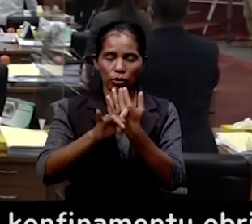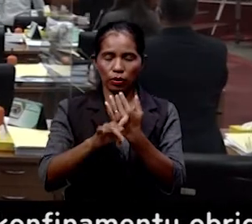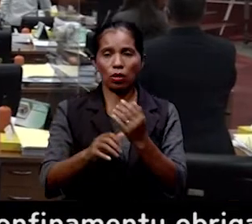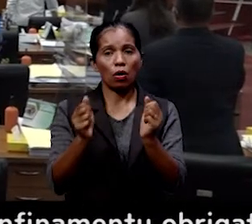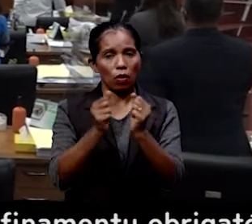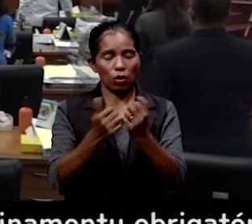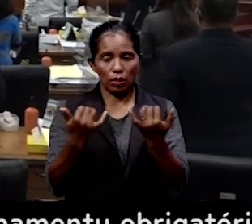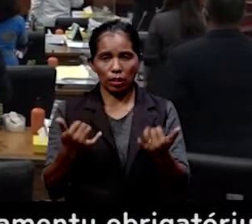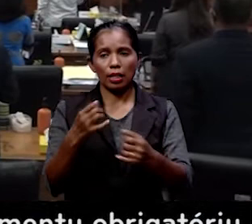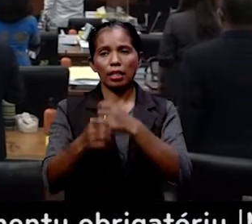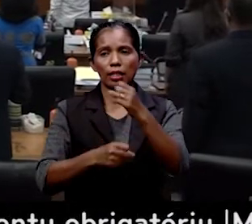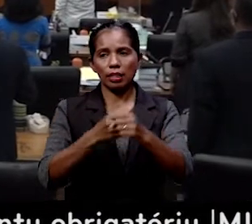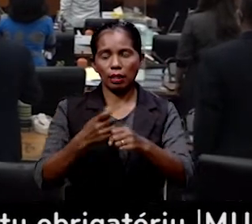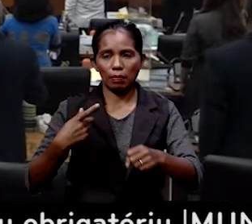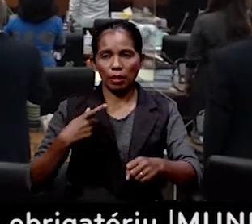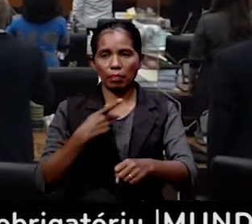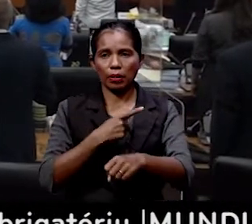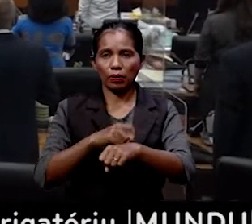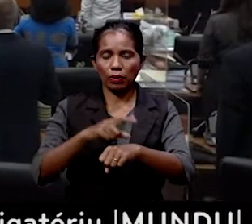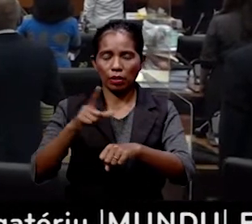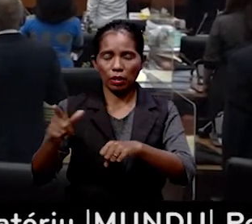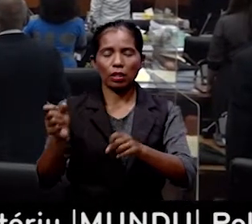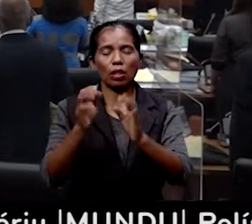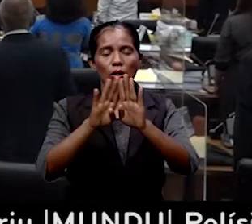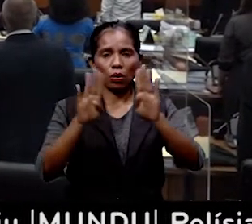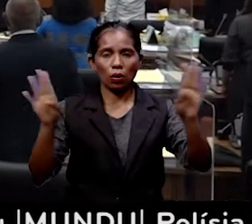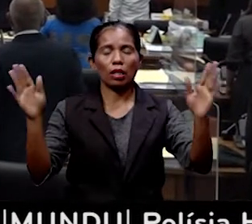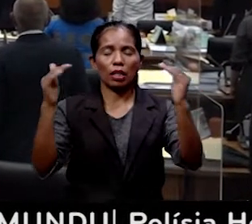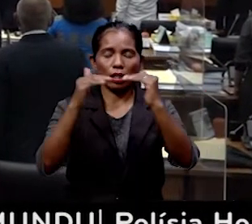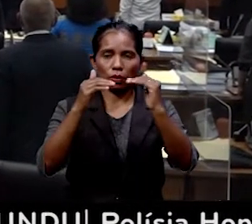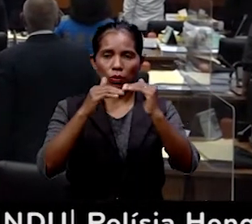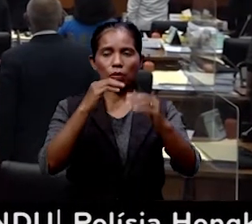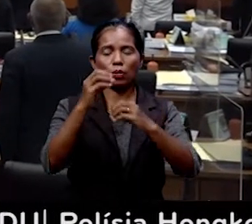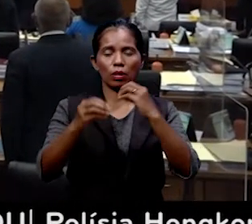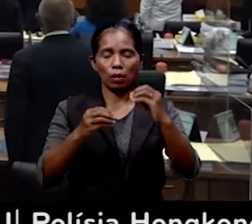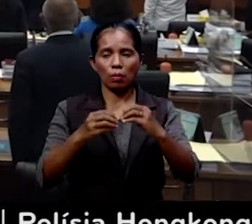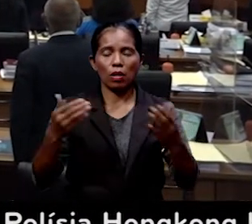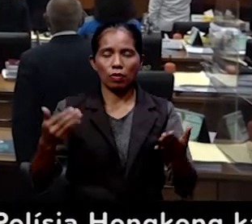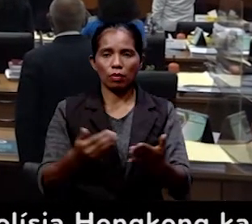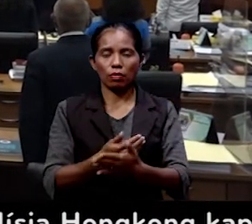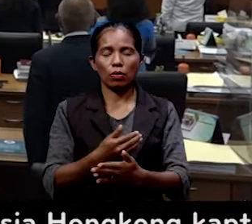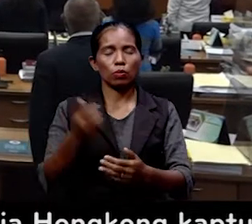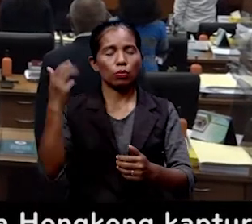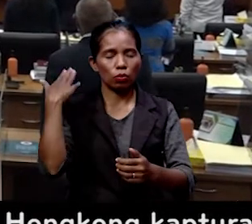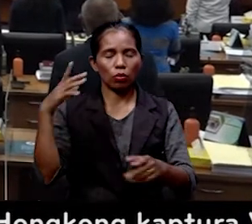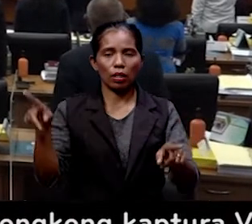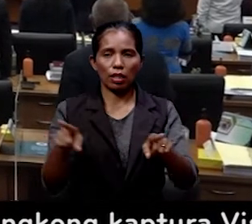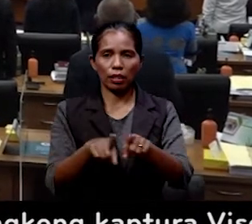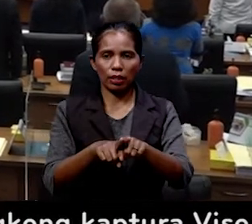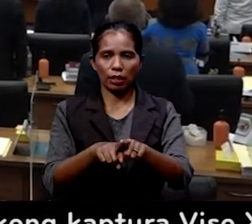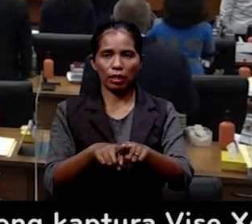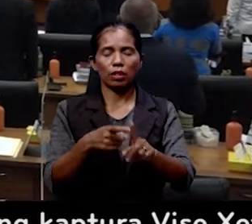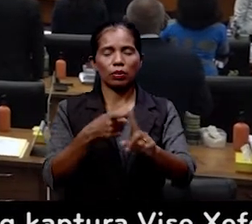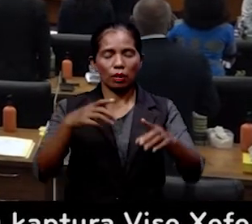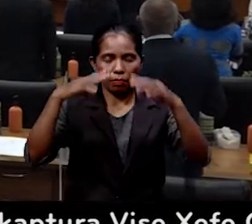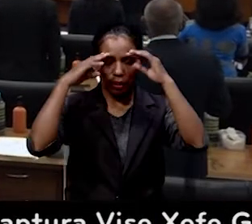Dané, cada Tinan Parlamento Nacional, hau a abertura da sessão legislativa FUN, nebebaibain, sempre a abertura, o si